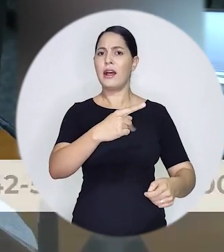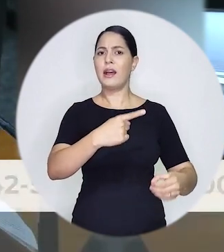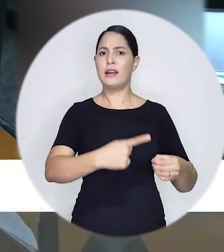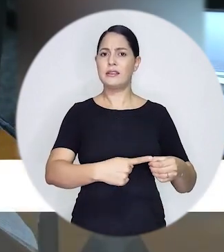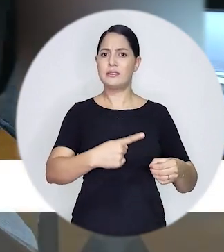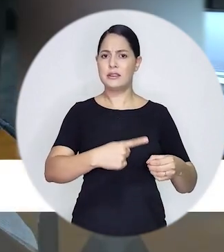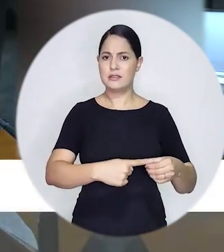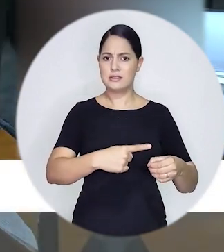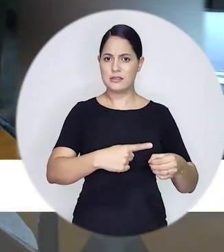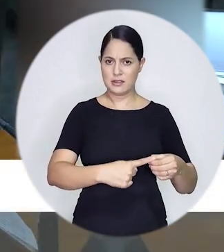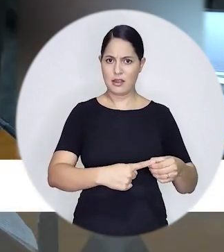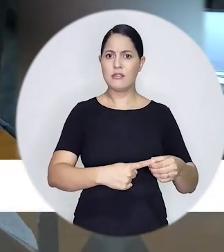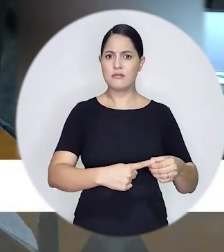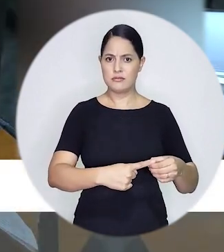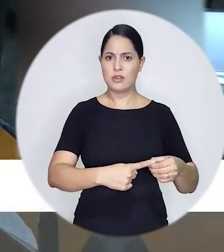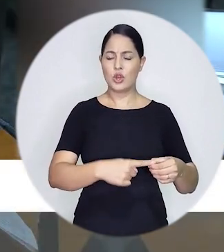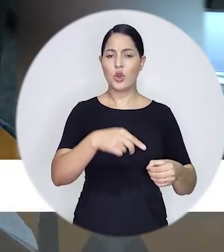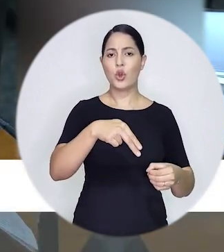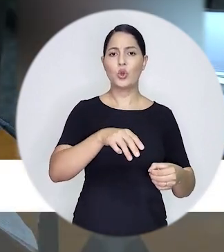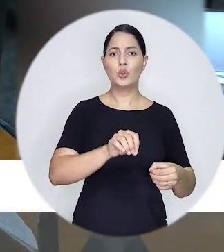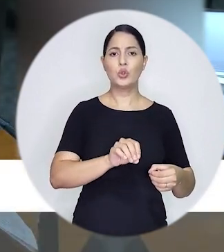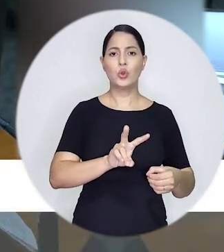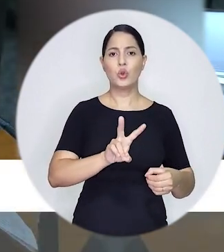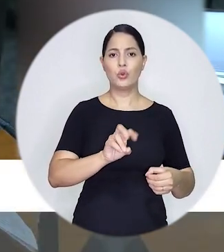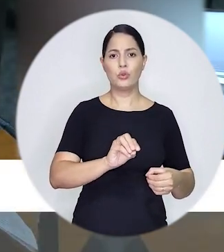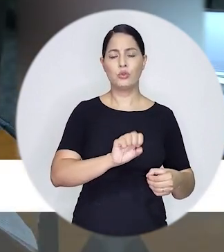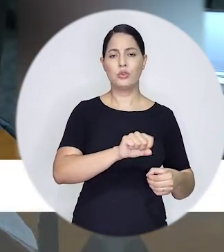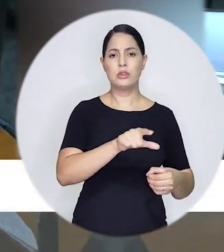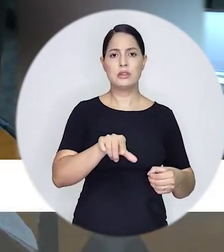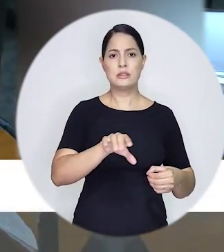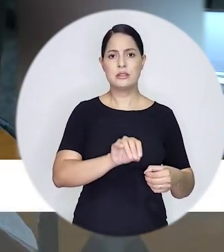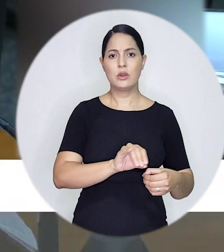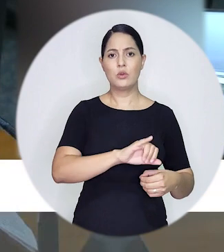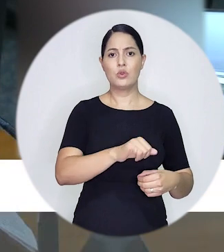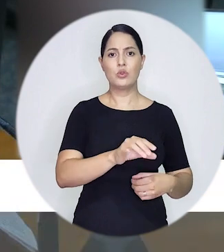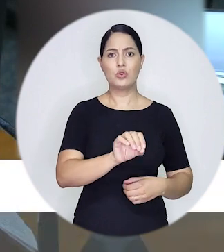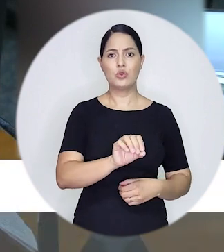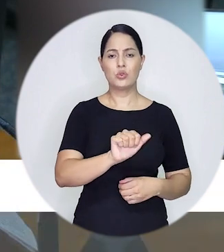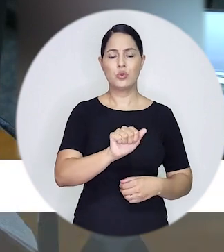da comarca, então lotado na comarca de Novo São Joaquim,